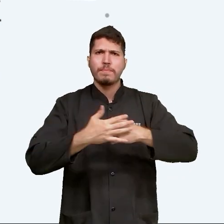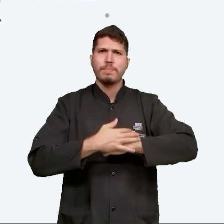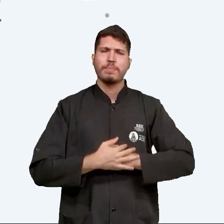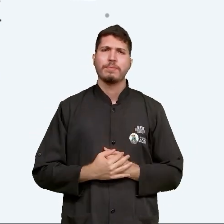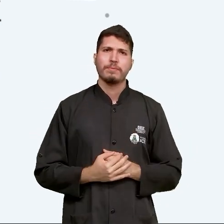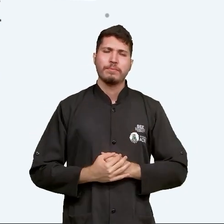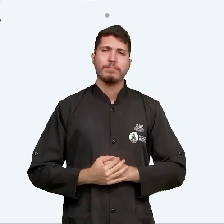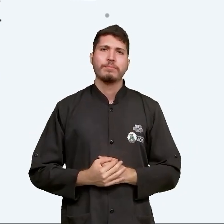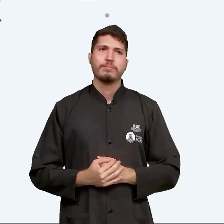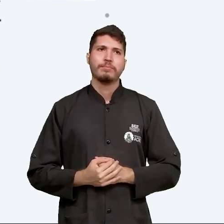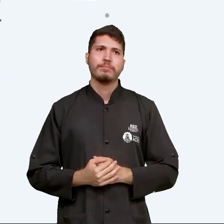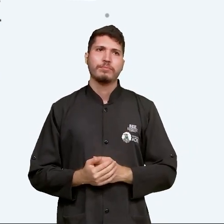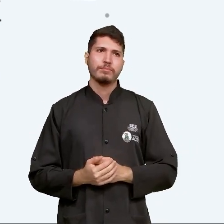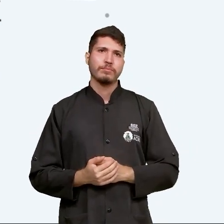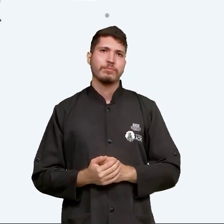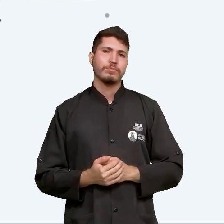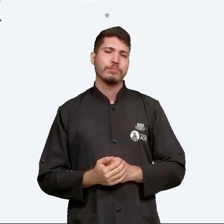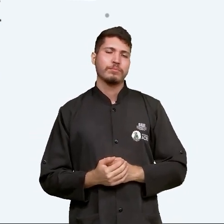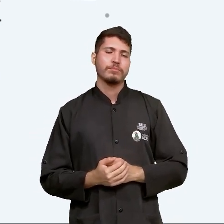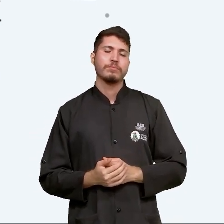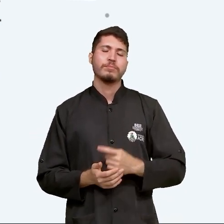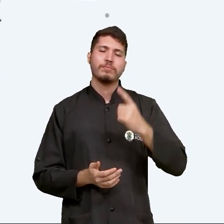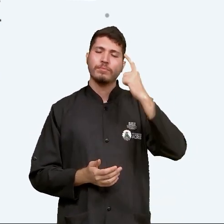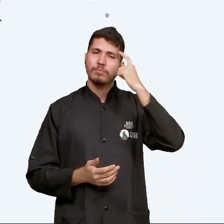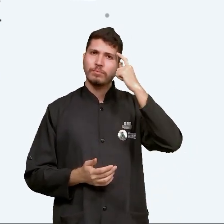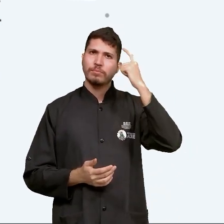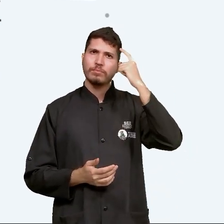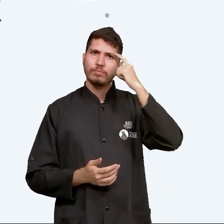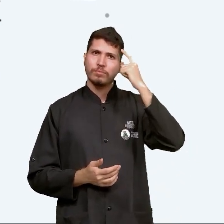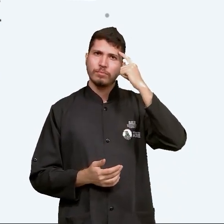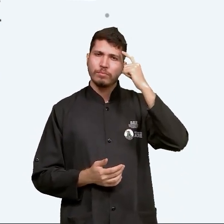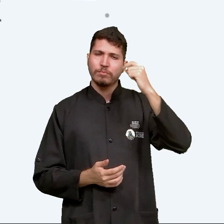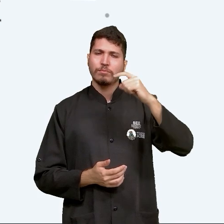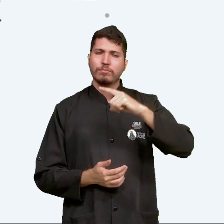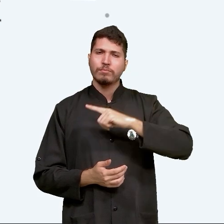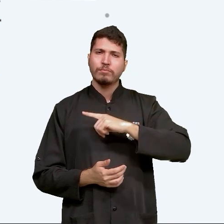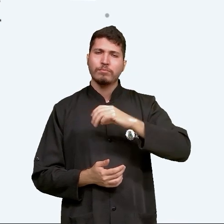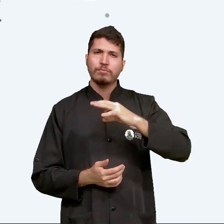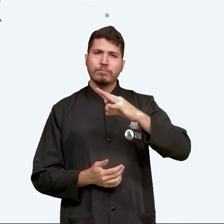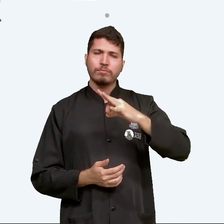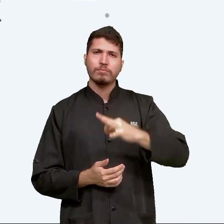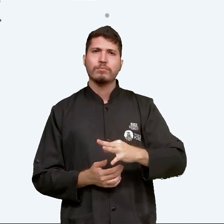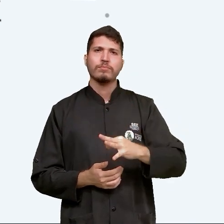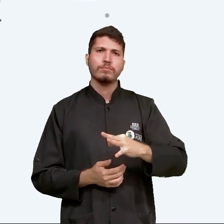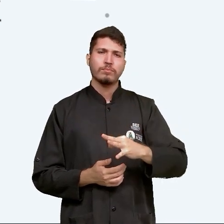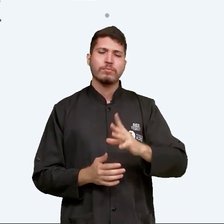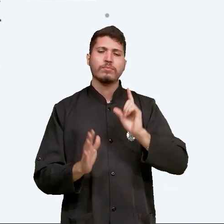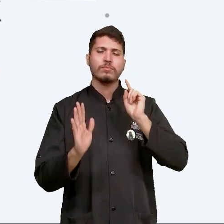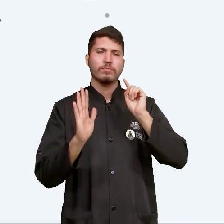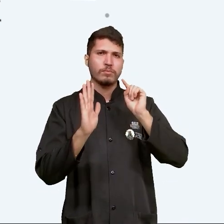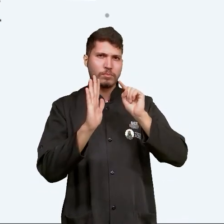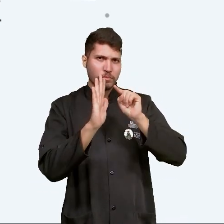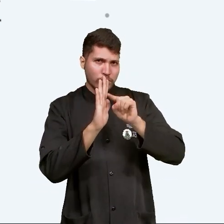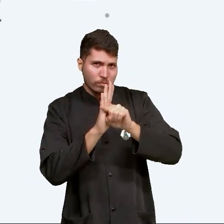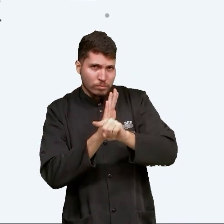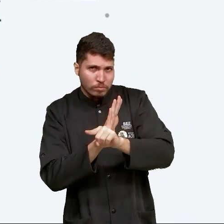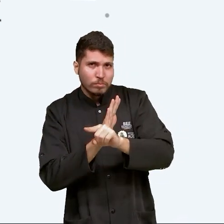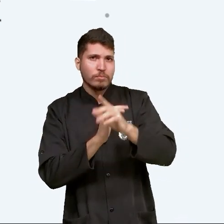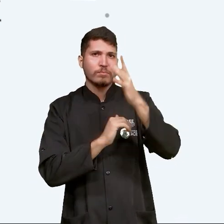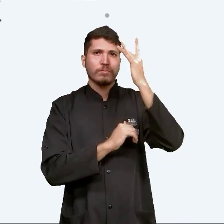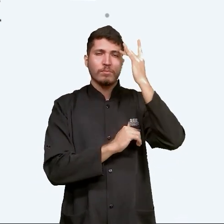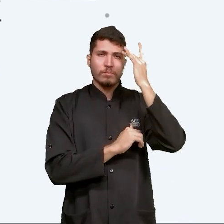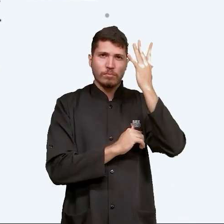1 minutinho aí para você pensar bem. Acredito que essa pergunta está